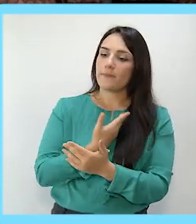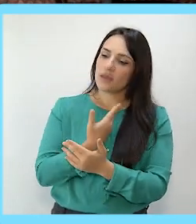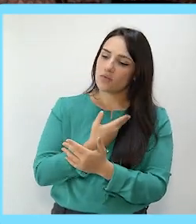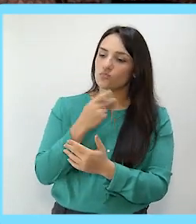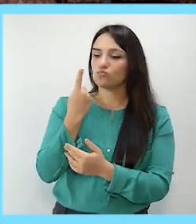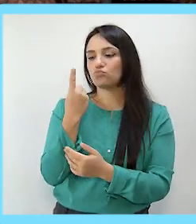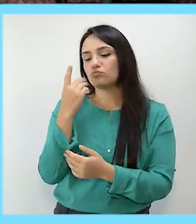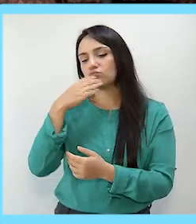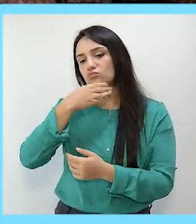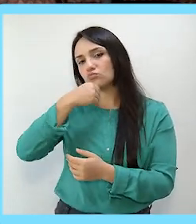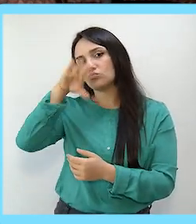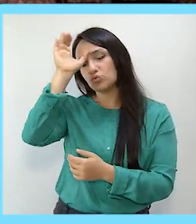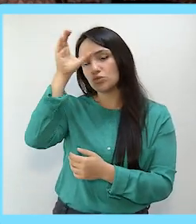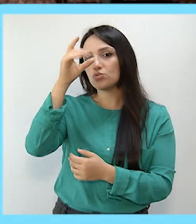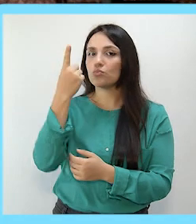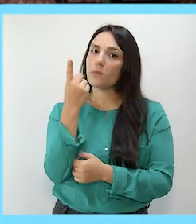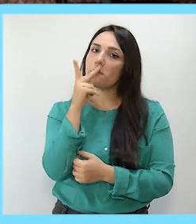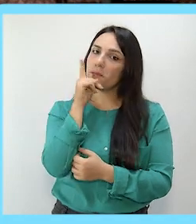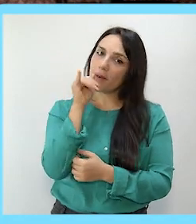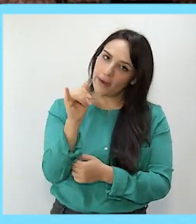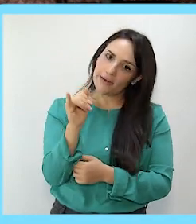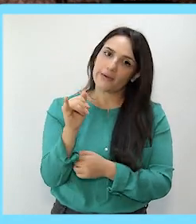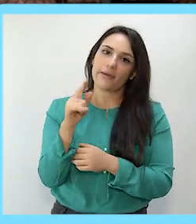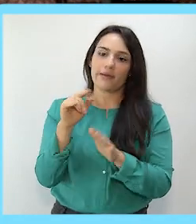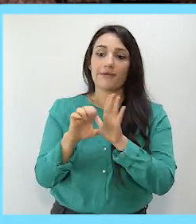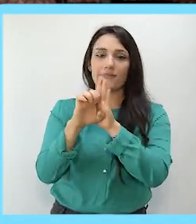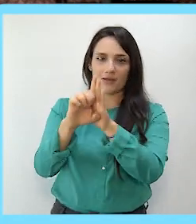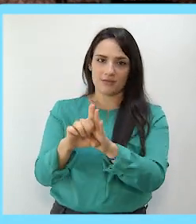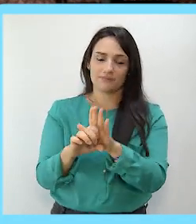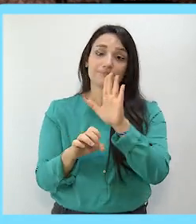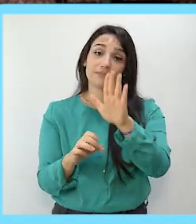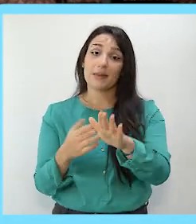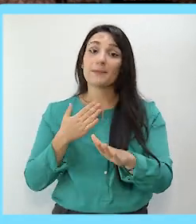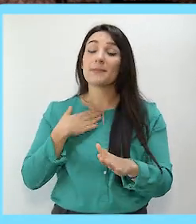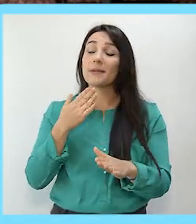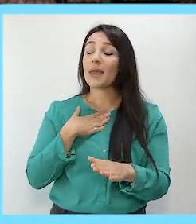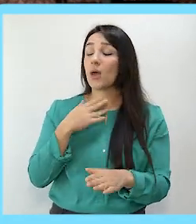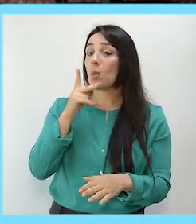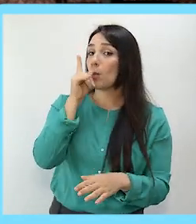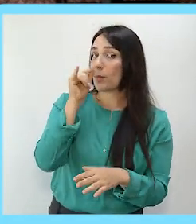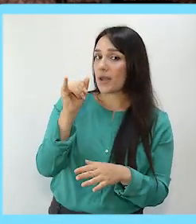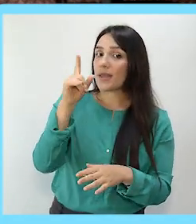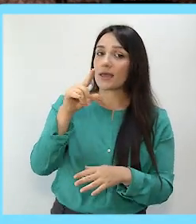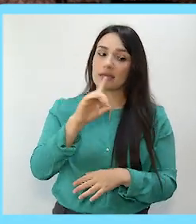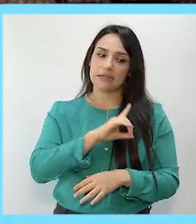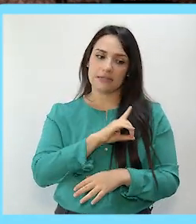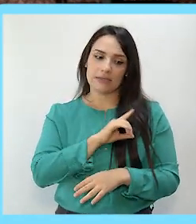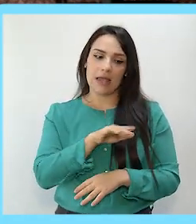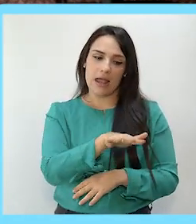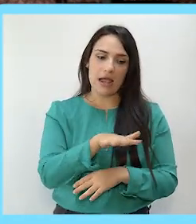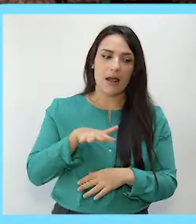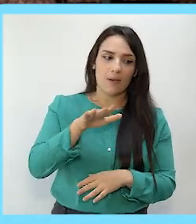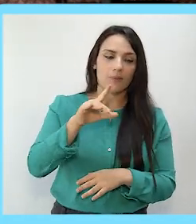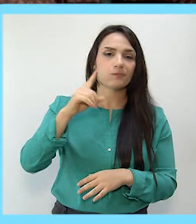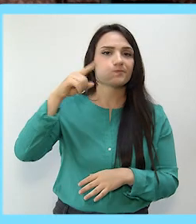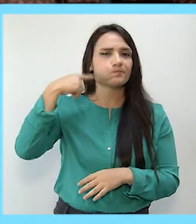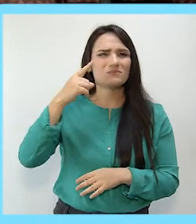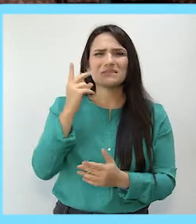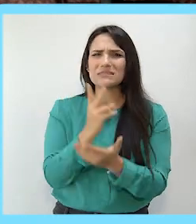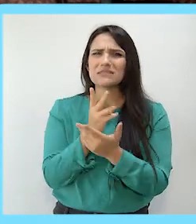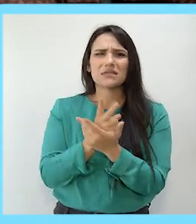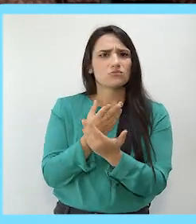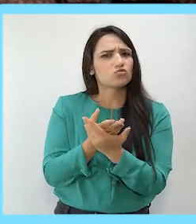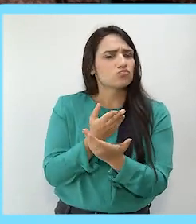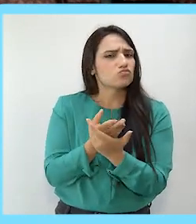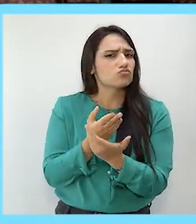tio, ou pai, né, que é aquele inspirador. E o meu tio, como ele era delegado, né, a área jurídica, e ele